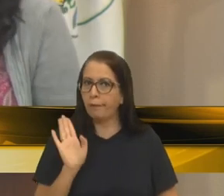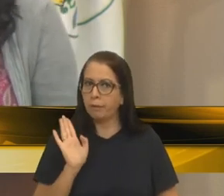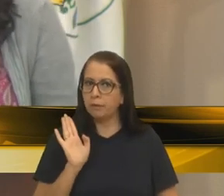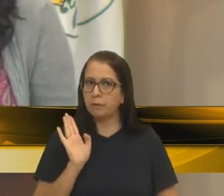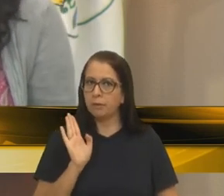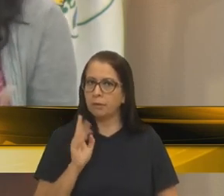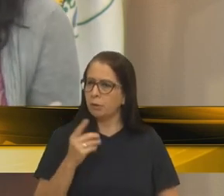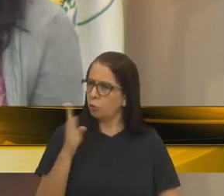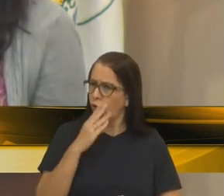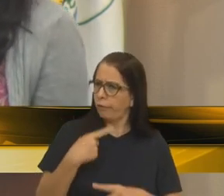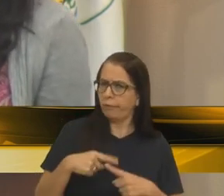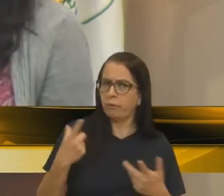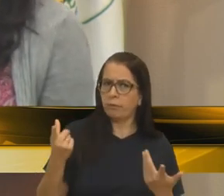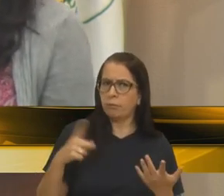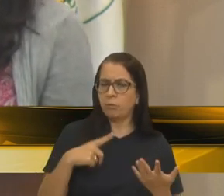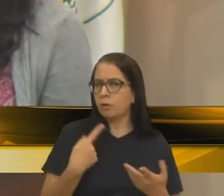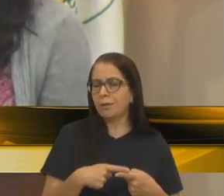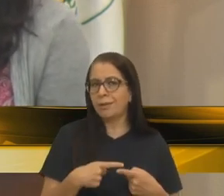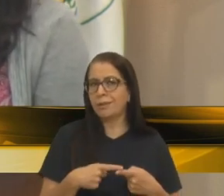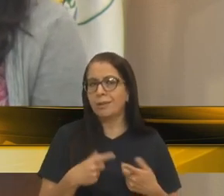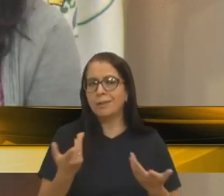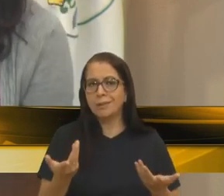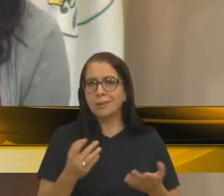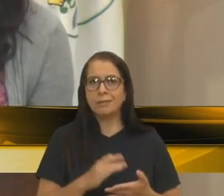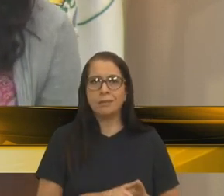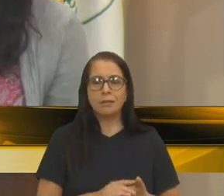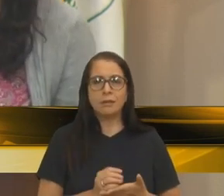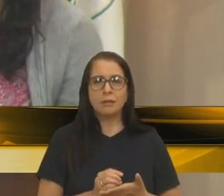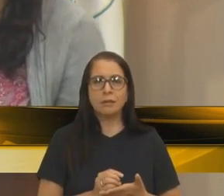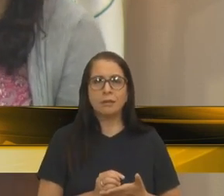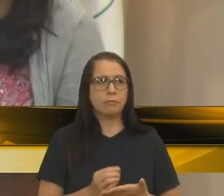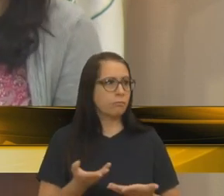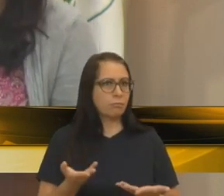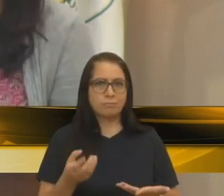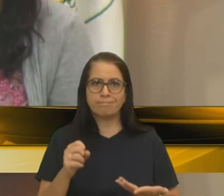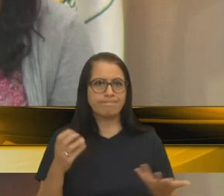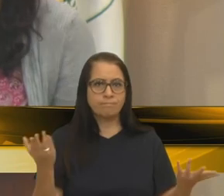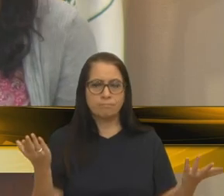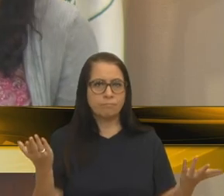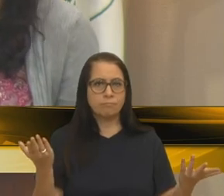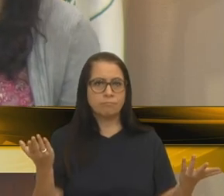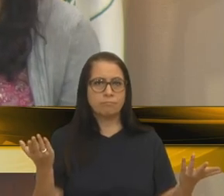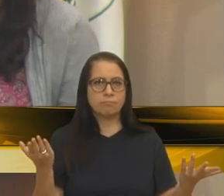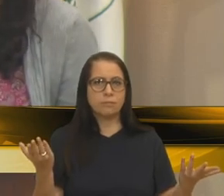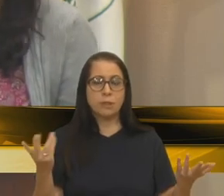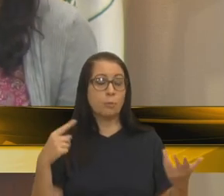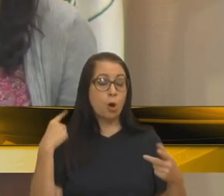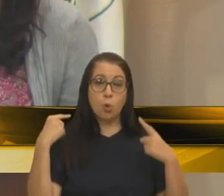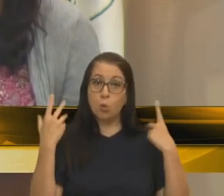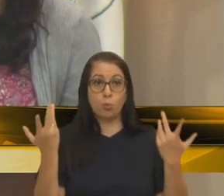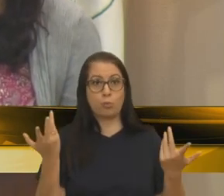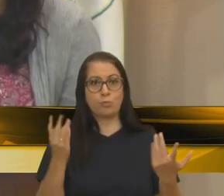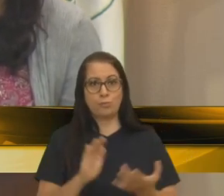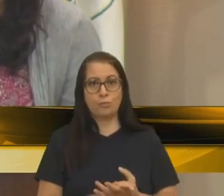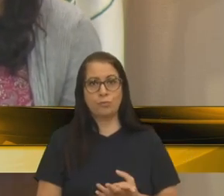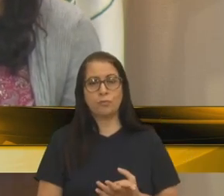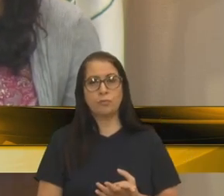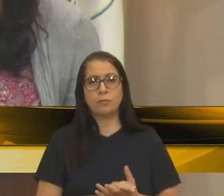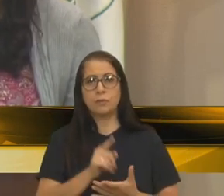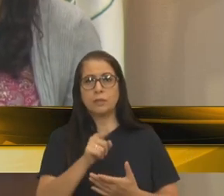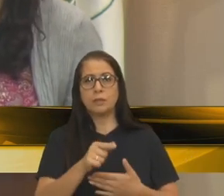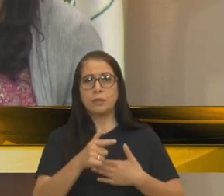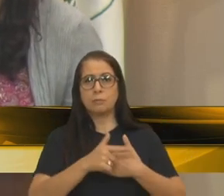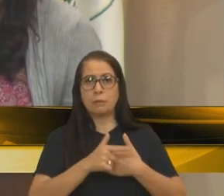tem, né? Que urgência que tem. E aí, sim, né? Então, é uma loucura isso, né? Então, a função